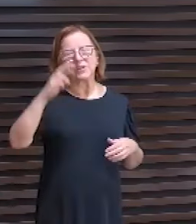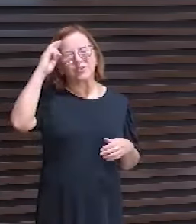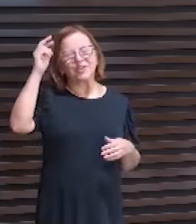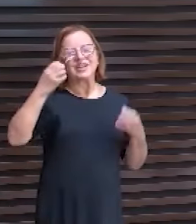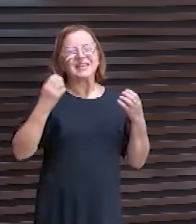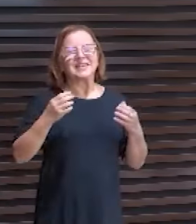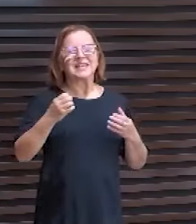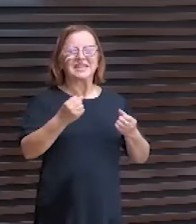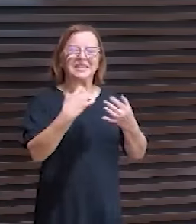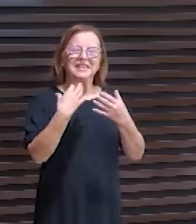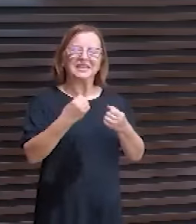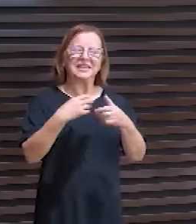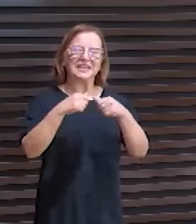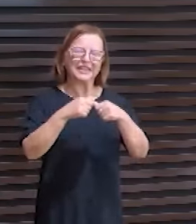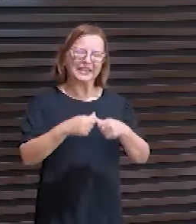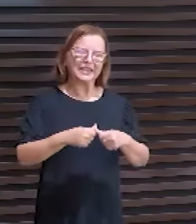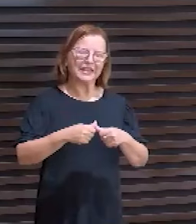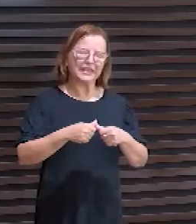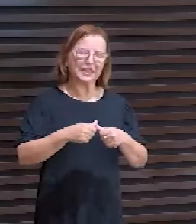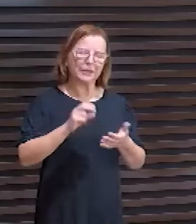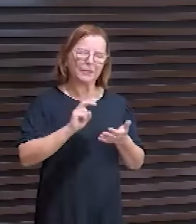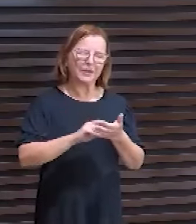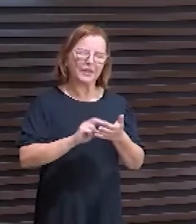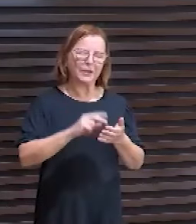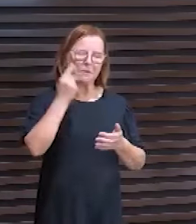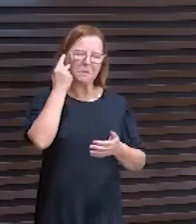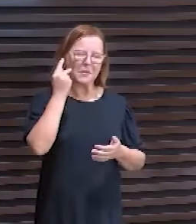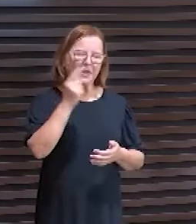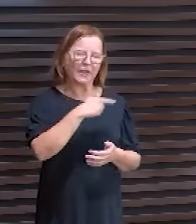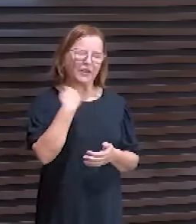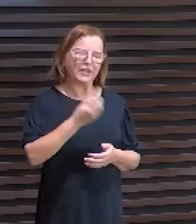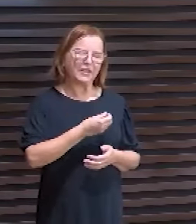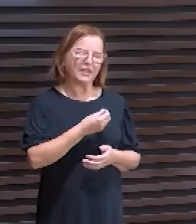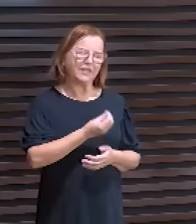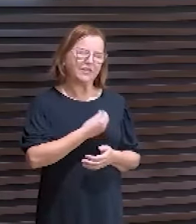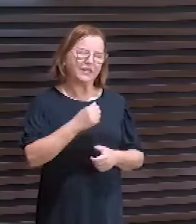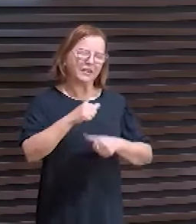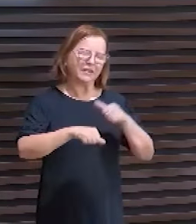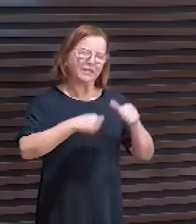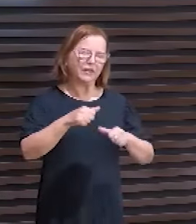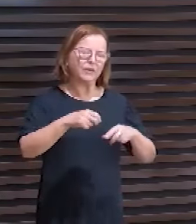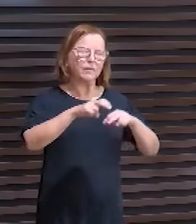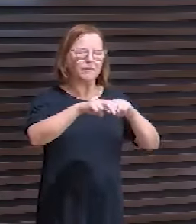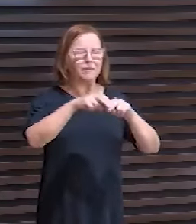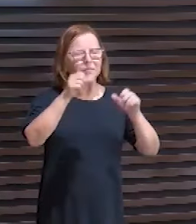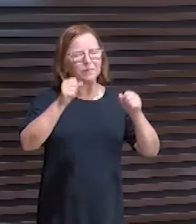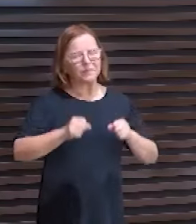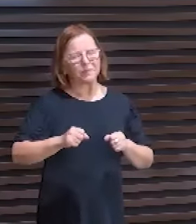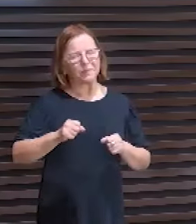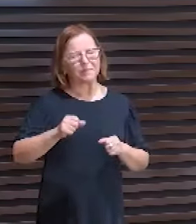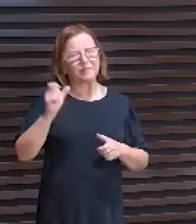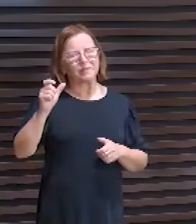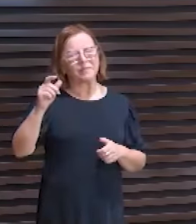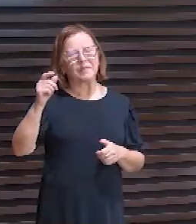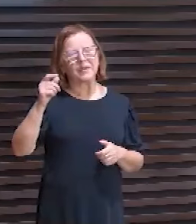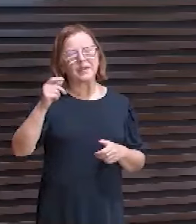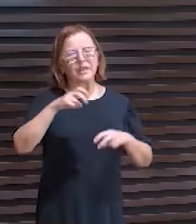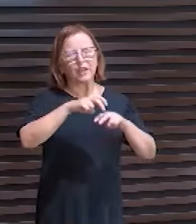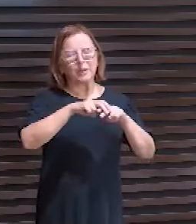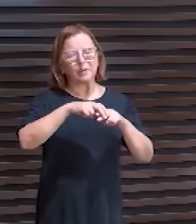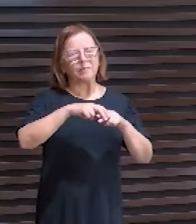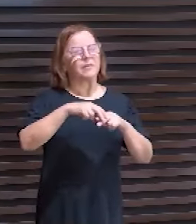nossas vidas sejam transformadas pelo poder da palavra pela ação do teu santo espírito e pela vida de